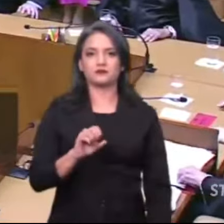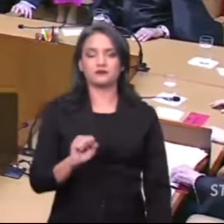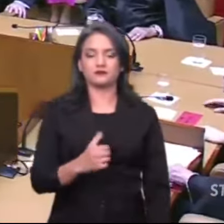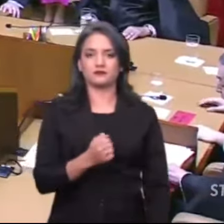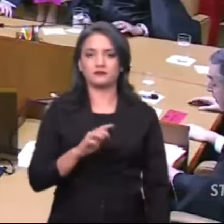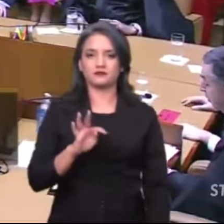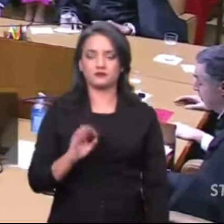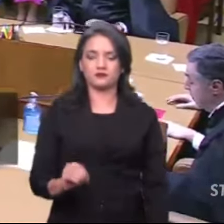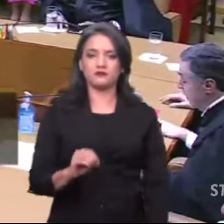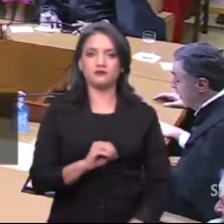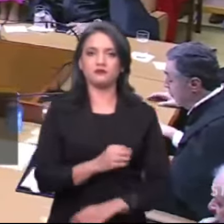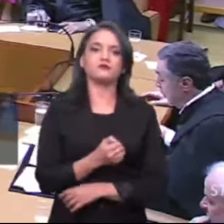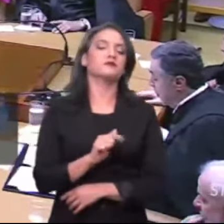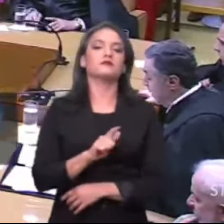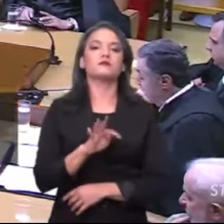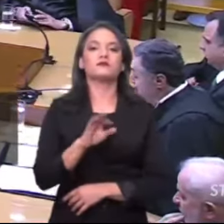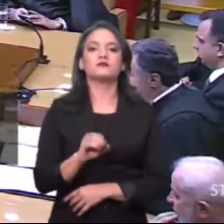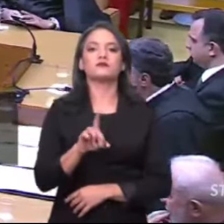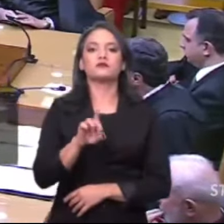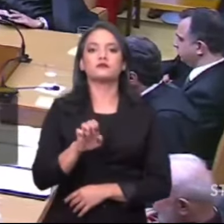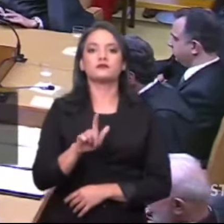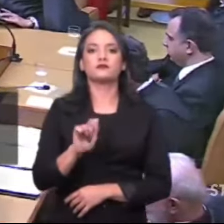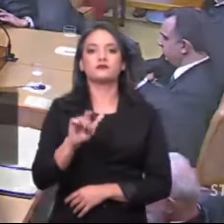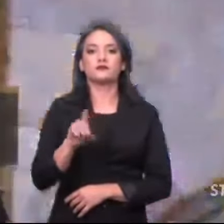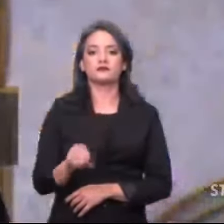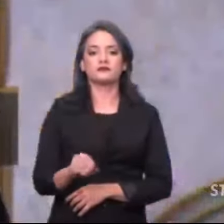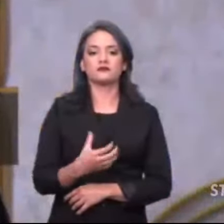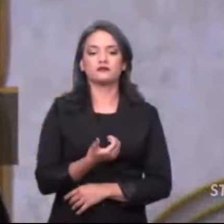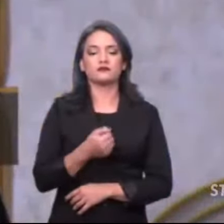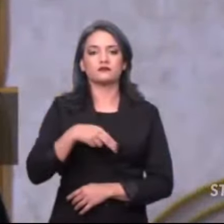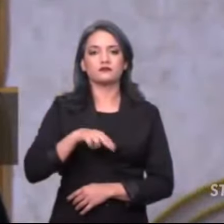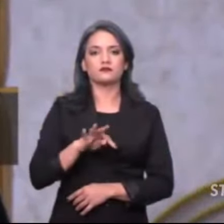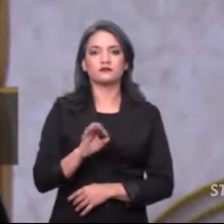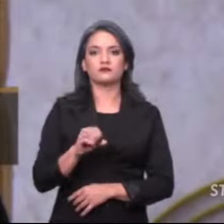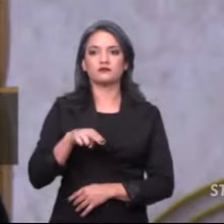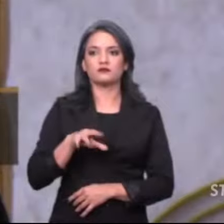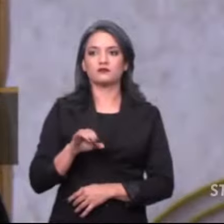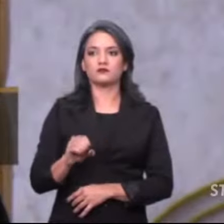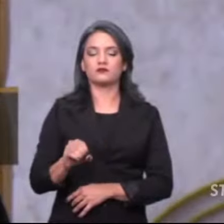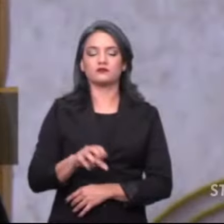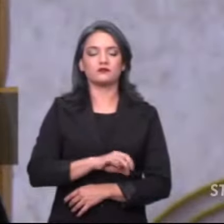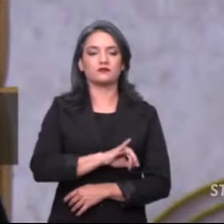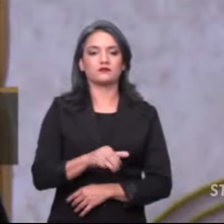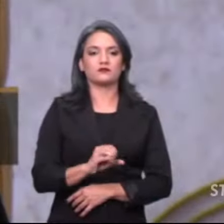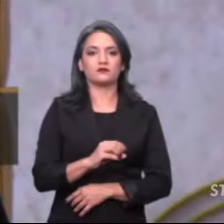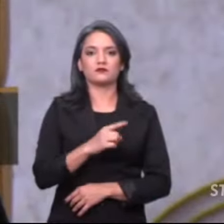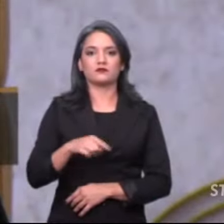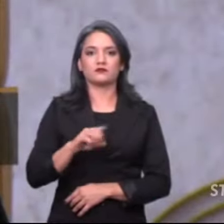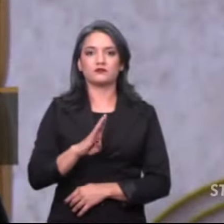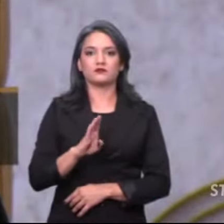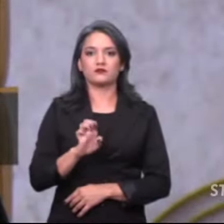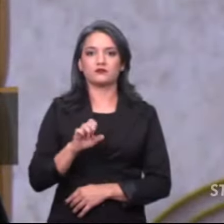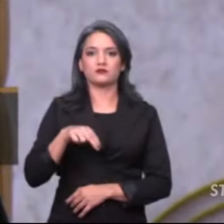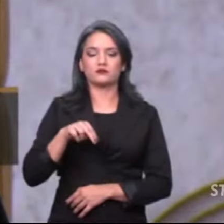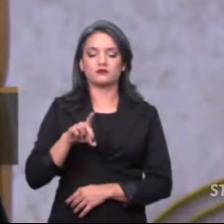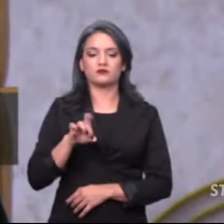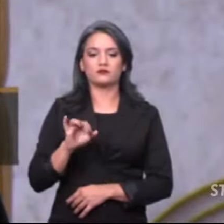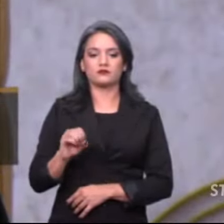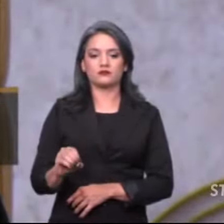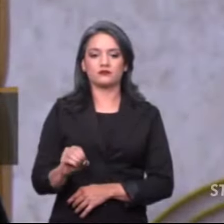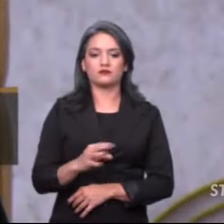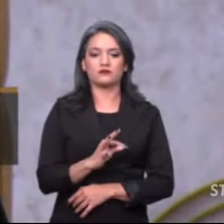Alberto Delgado Neto, Antônio Abelardo Benevides Moraes, João Benedito da Silva, Ilo de Almeida